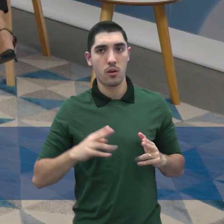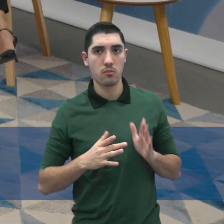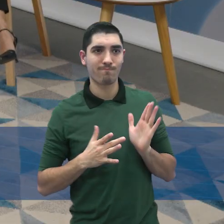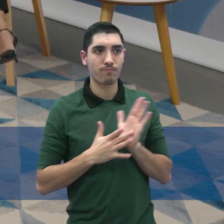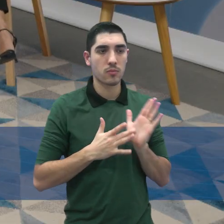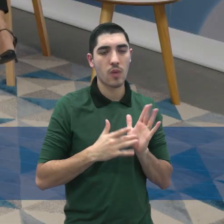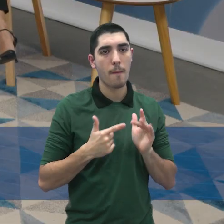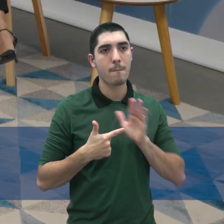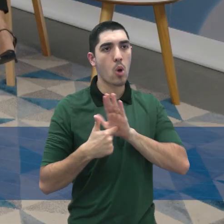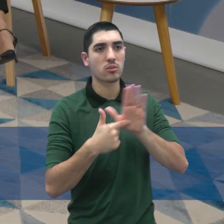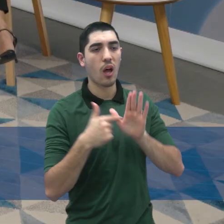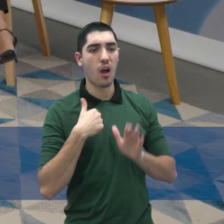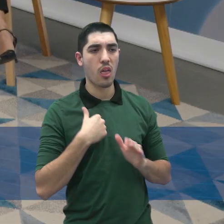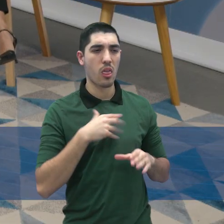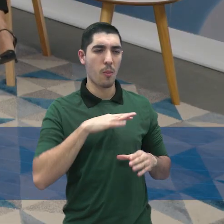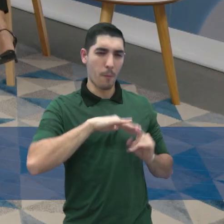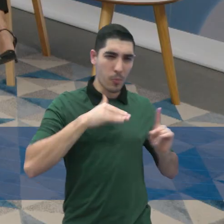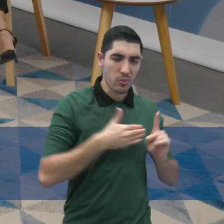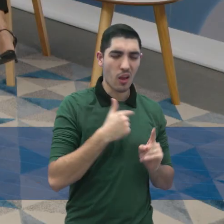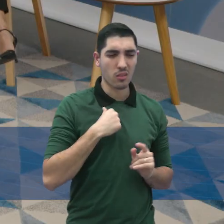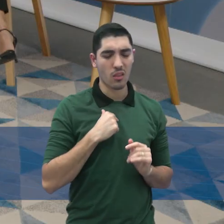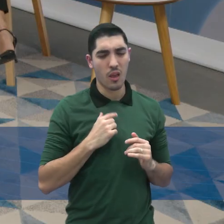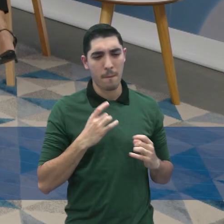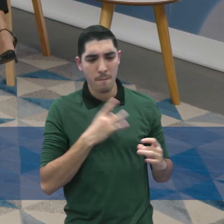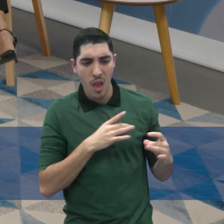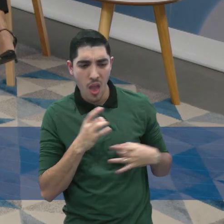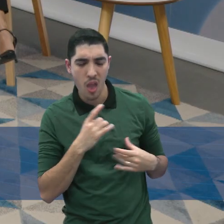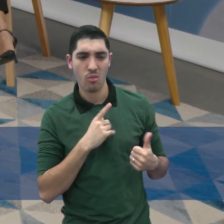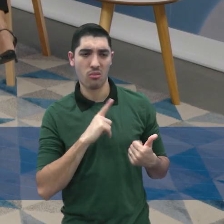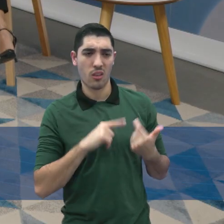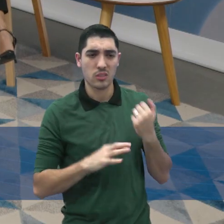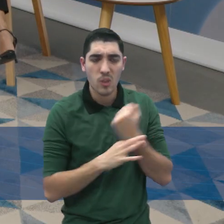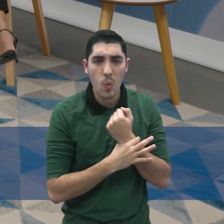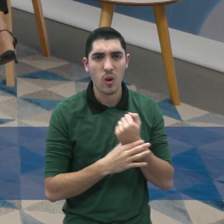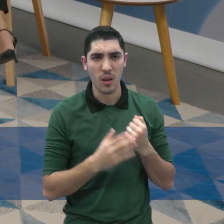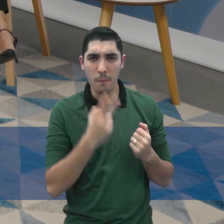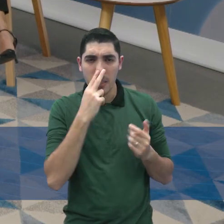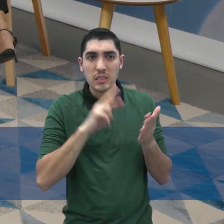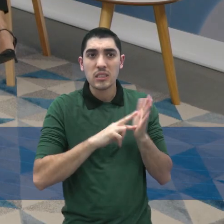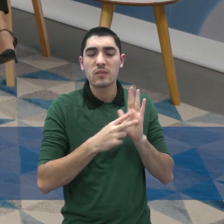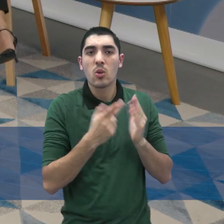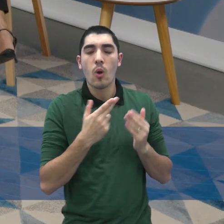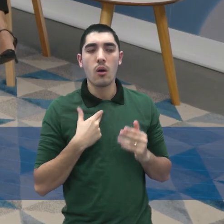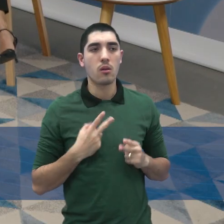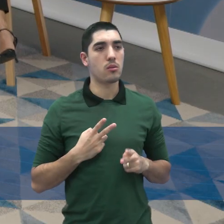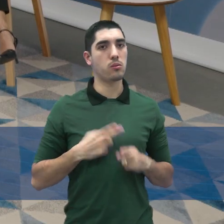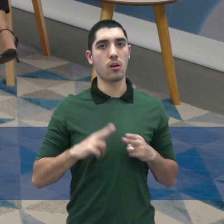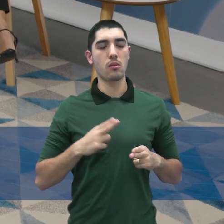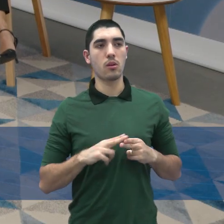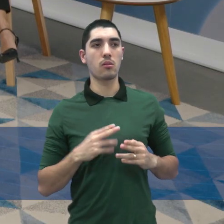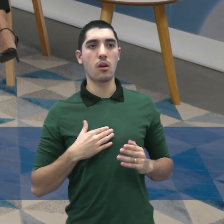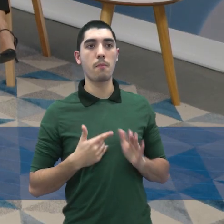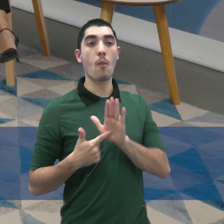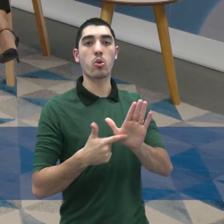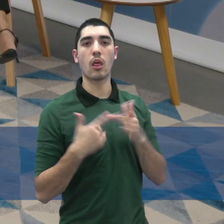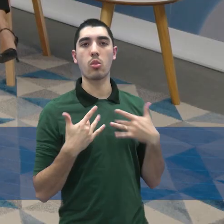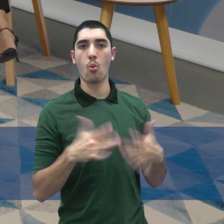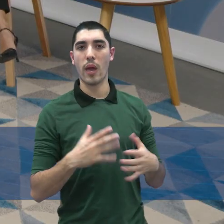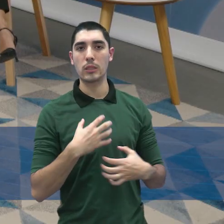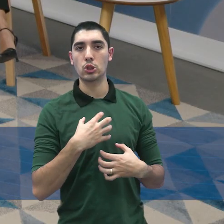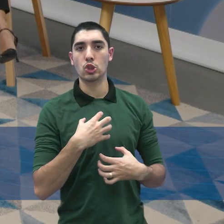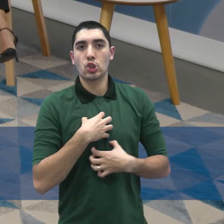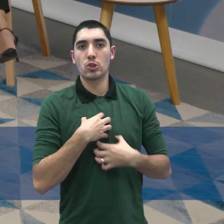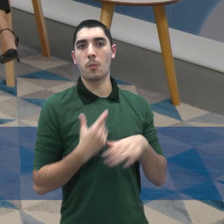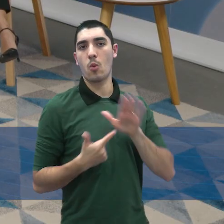temos. Mas pode servir também uma forma de mascarar esses sentimentos? Sim, eu acho que com certeza. Ele